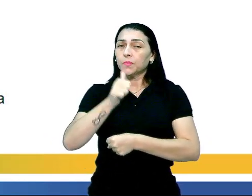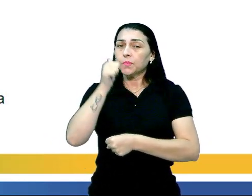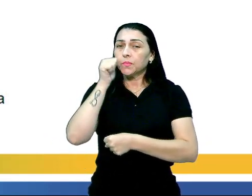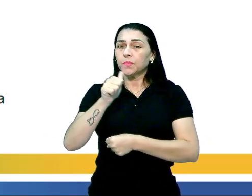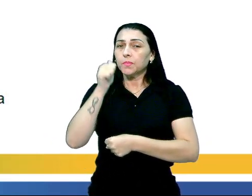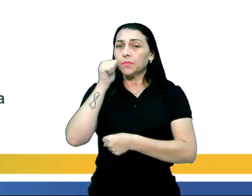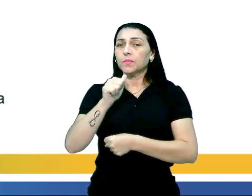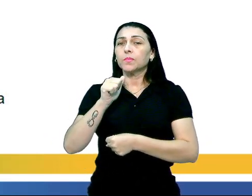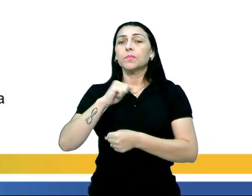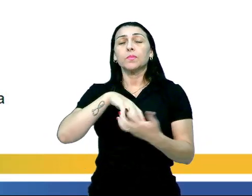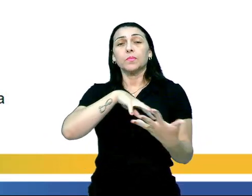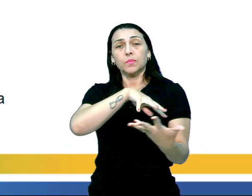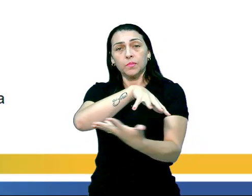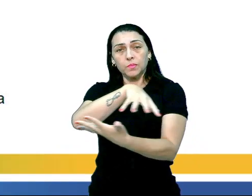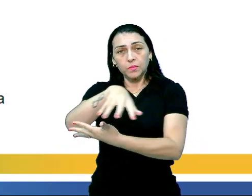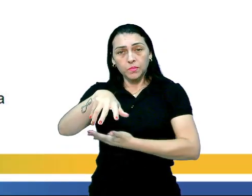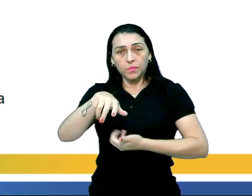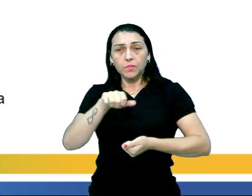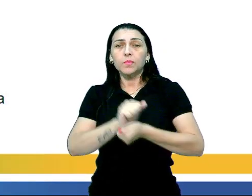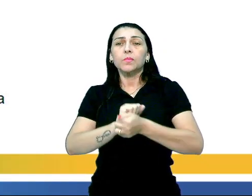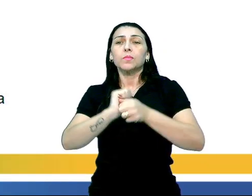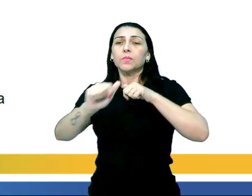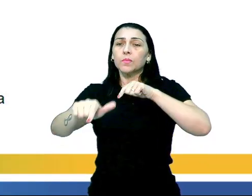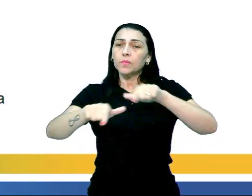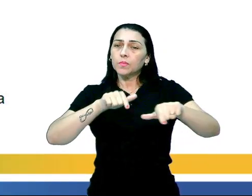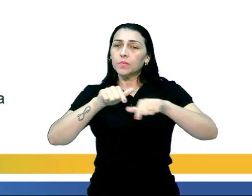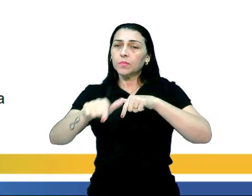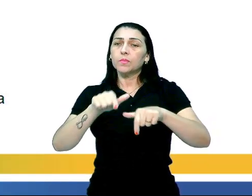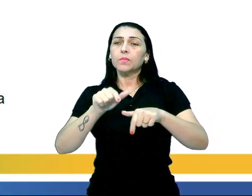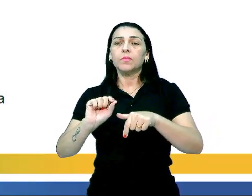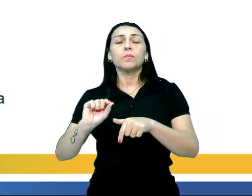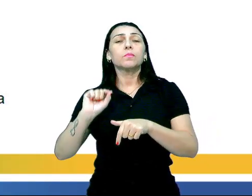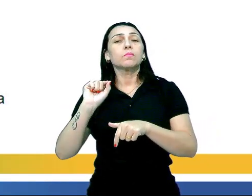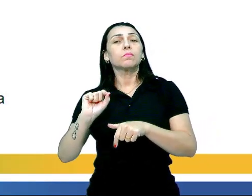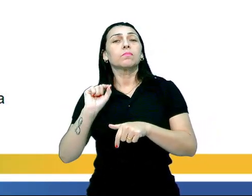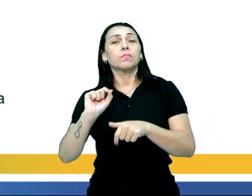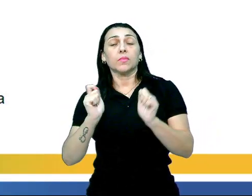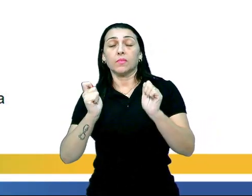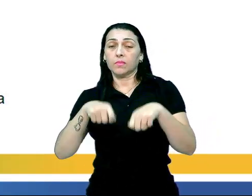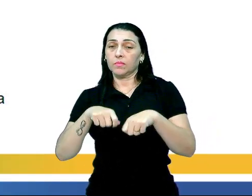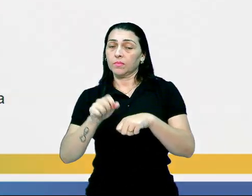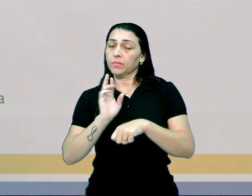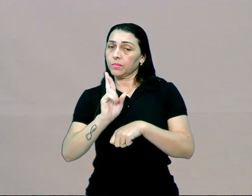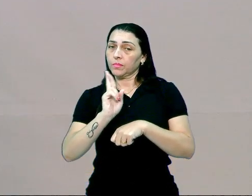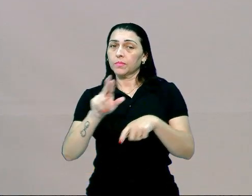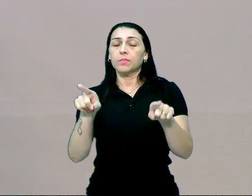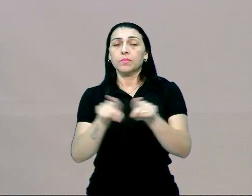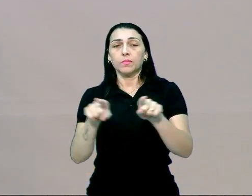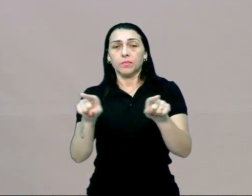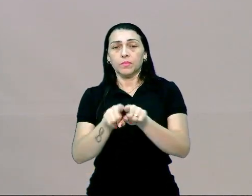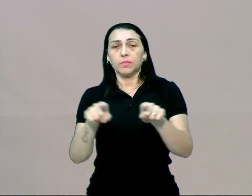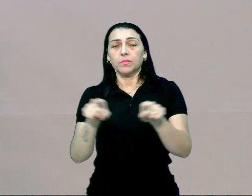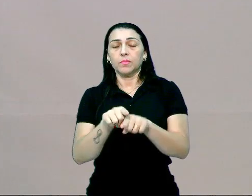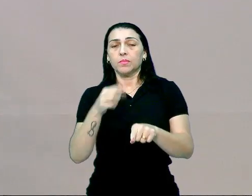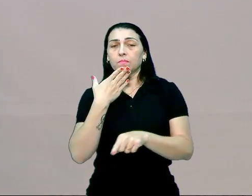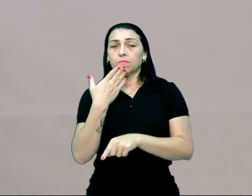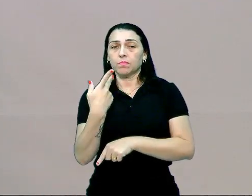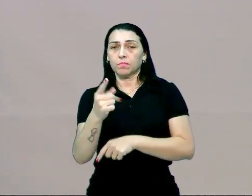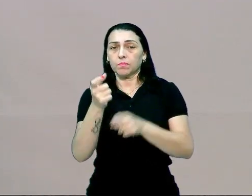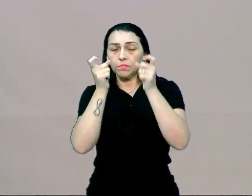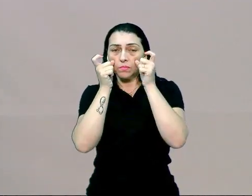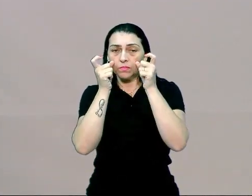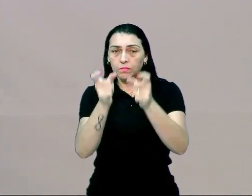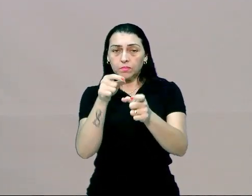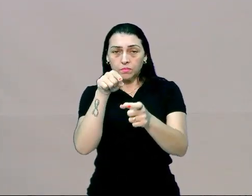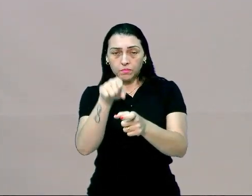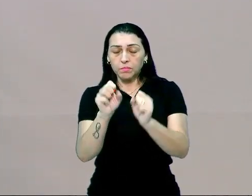aí um fragmento de texto, o comando da questão, as possibilidades de resposta, e eu peço a sua atenção